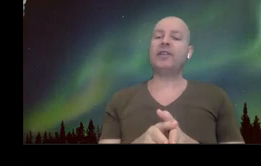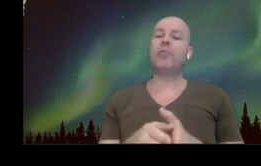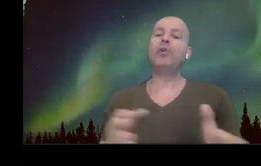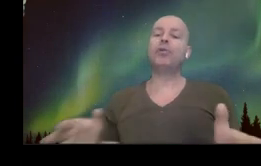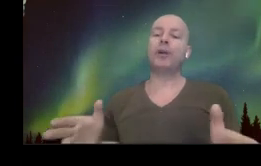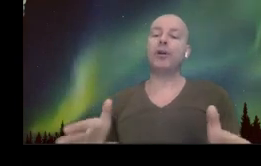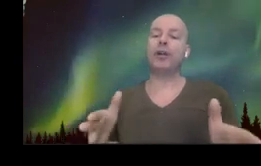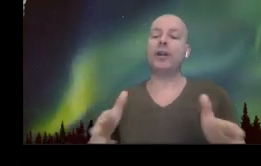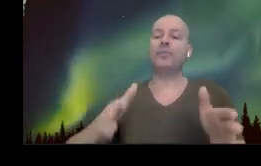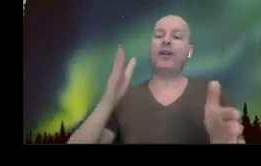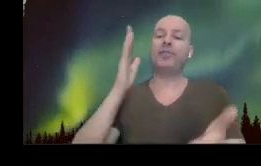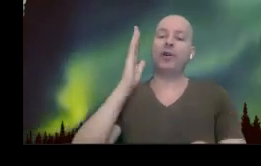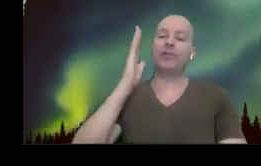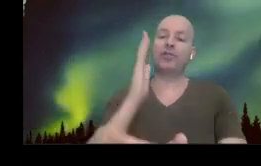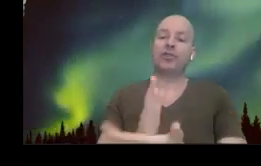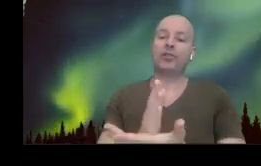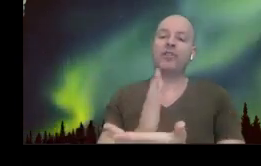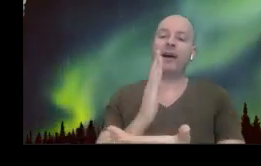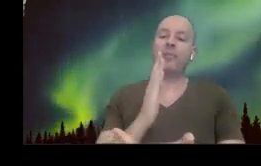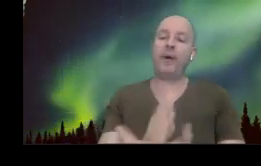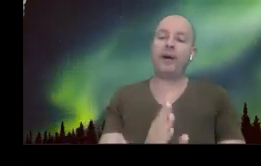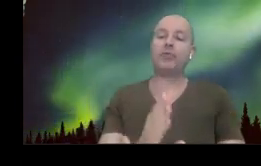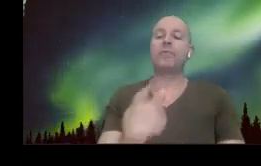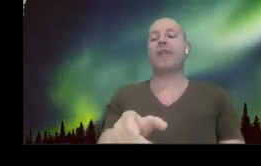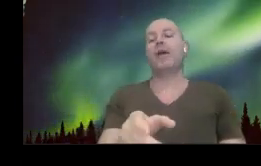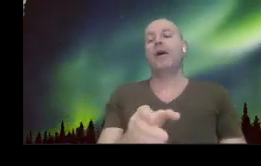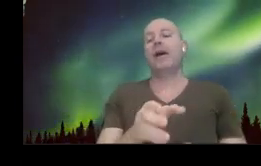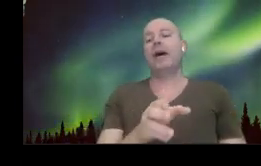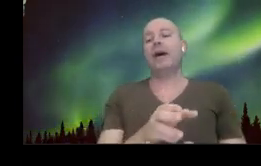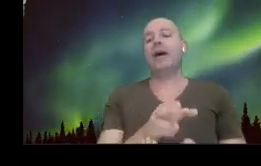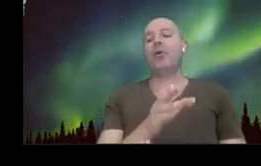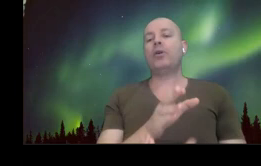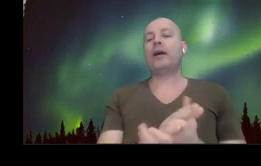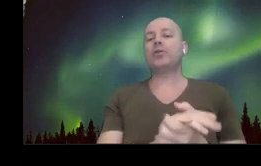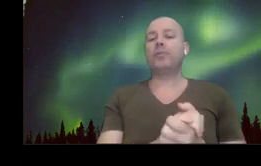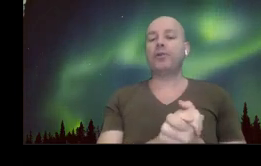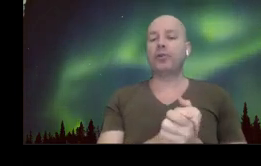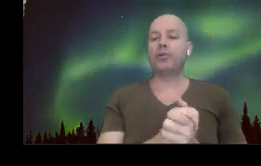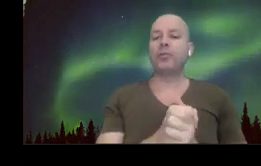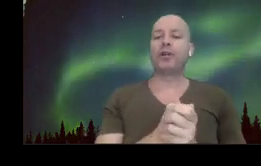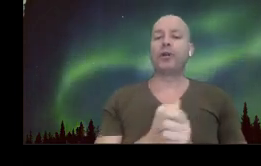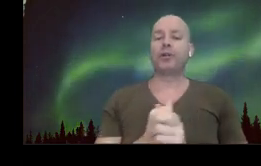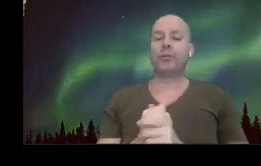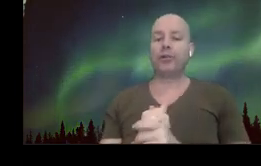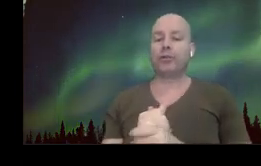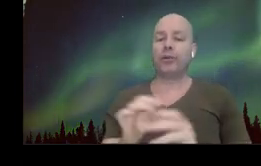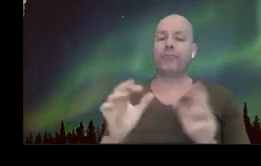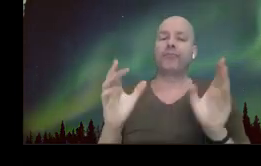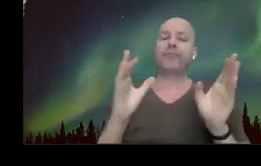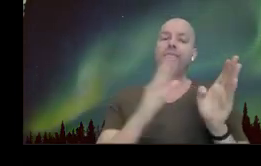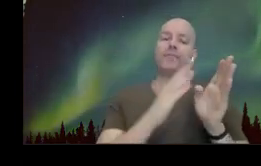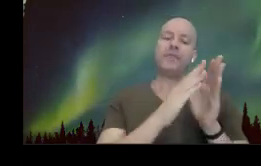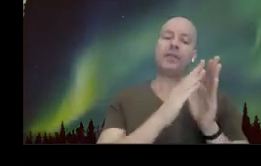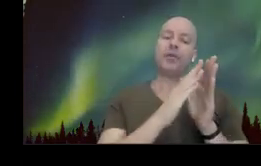ver que a distância é muito menor, que a espécie gosta de desovar perto, é o cágado de pescoço comprido, a